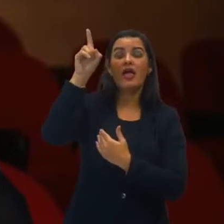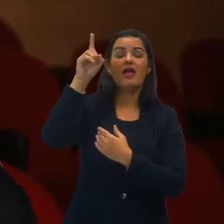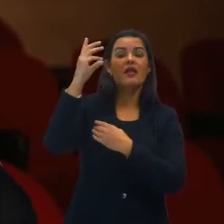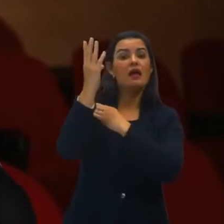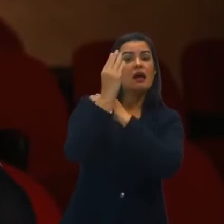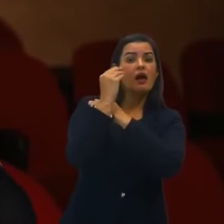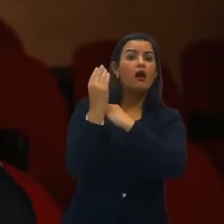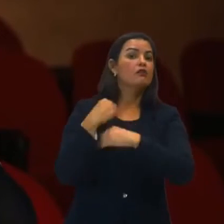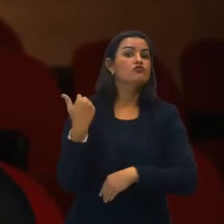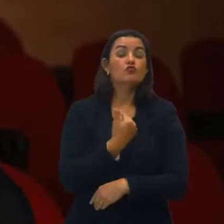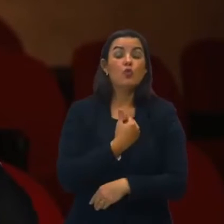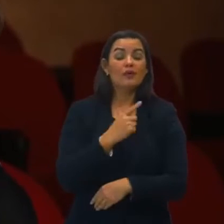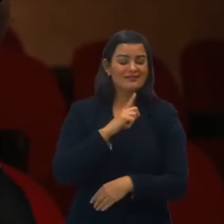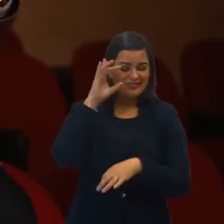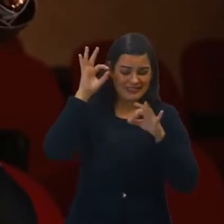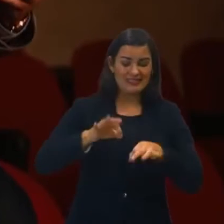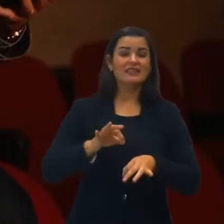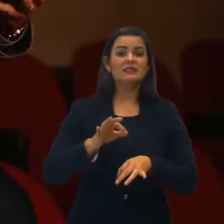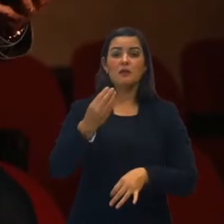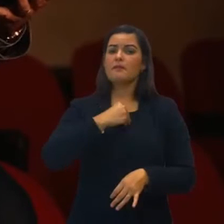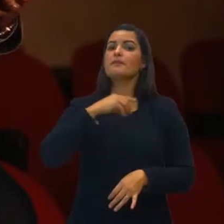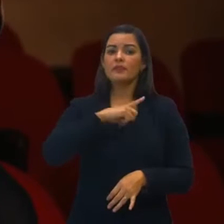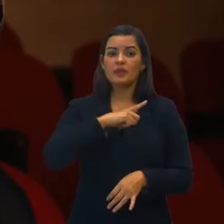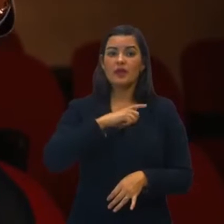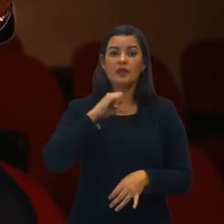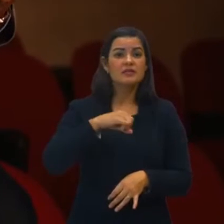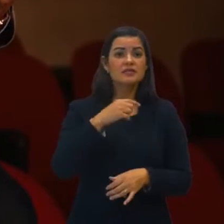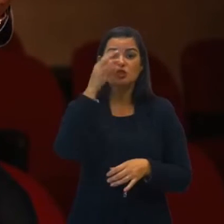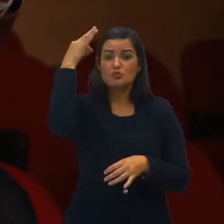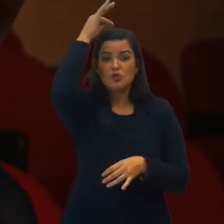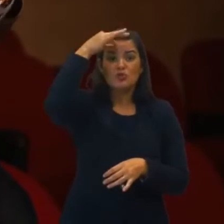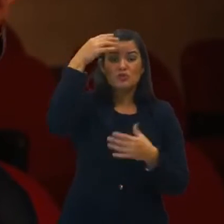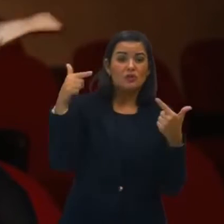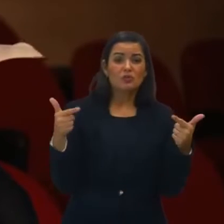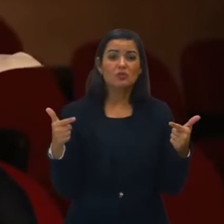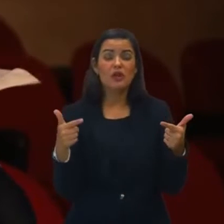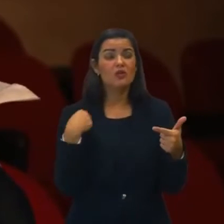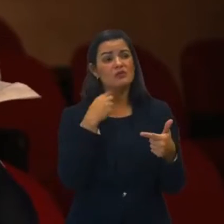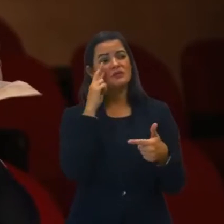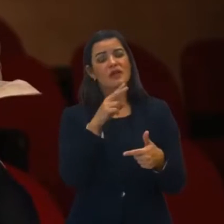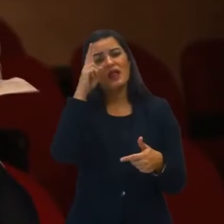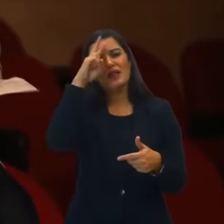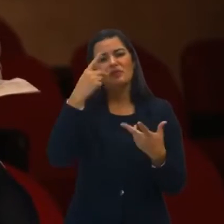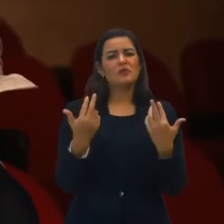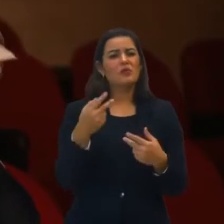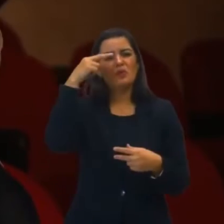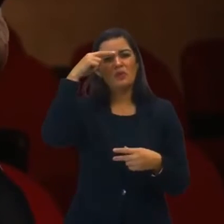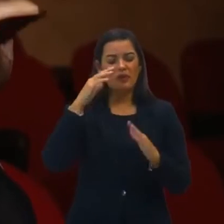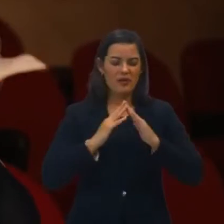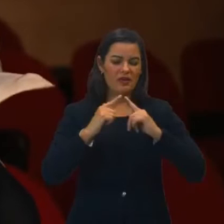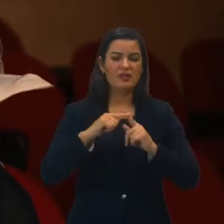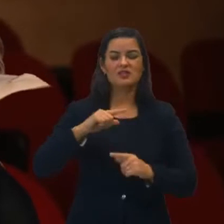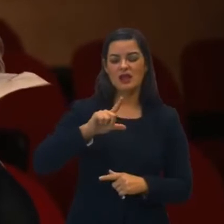Sem a obra do Espírito Santo, nós seremos como a igreja de Laodiceia, olharemos no espelho e daremos nota máxima para nós mesmos.